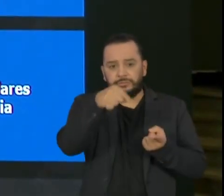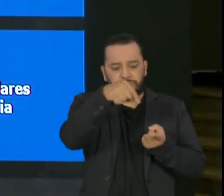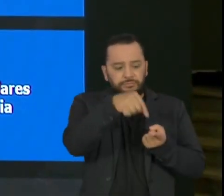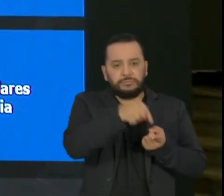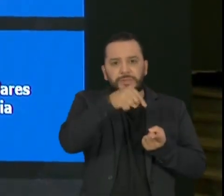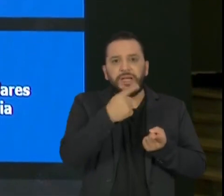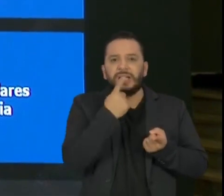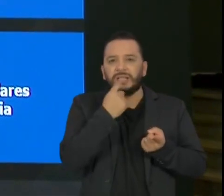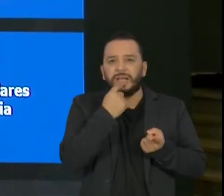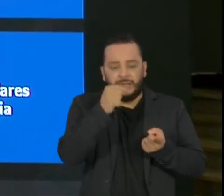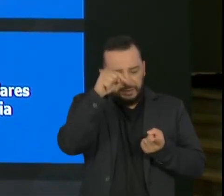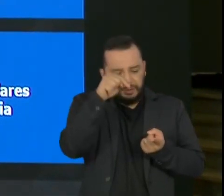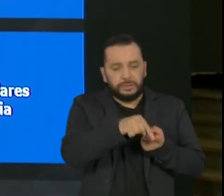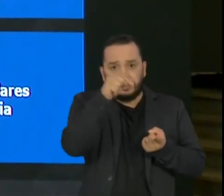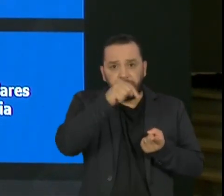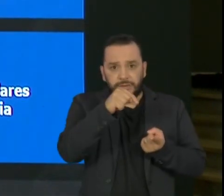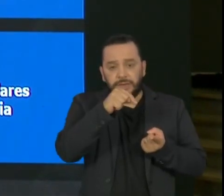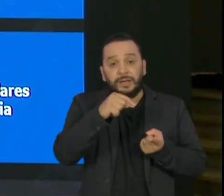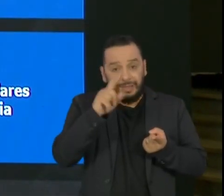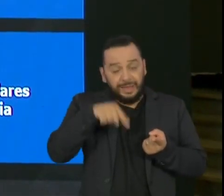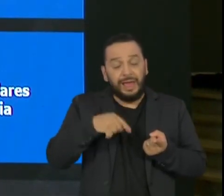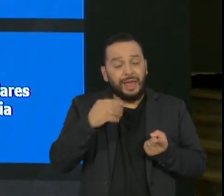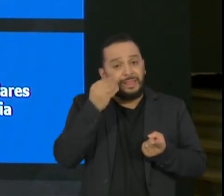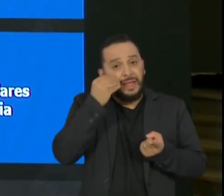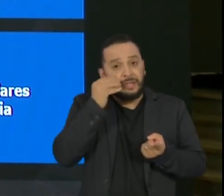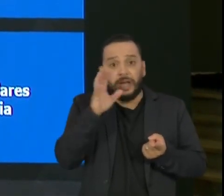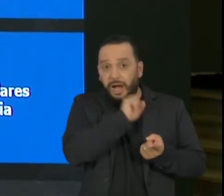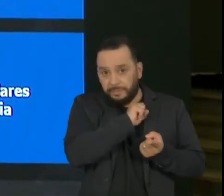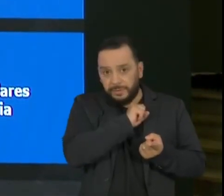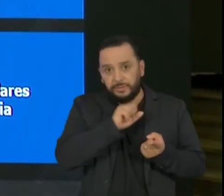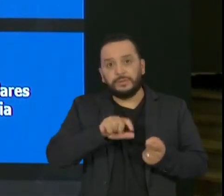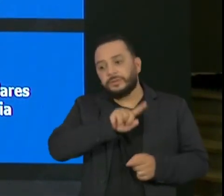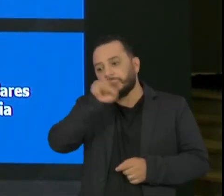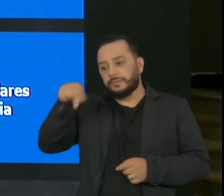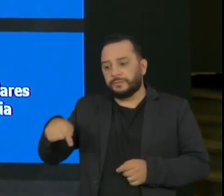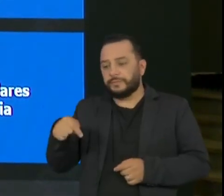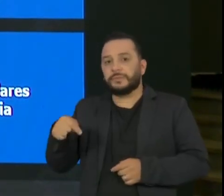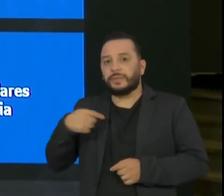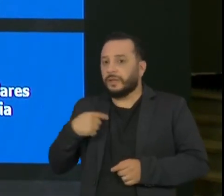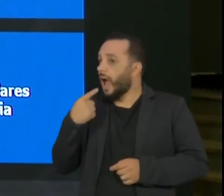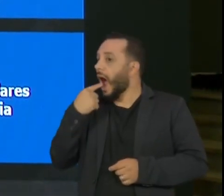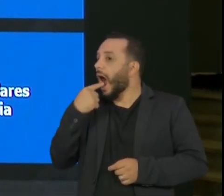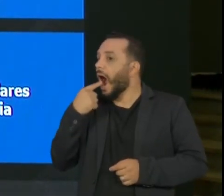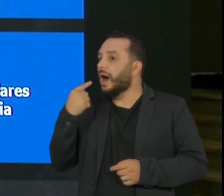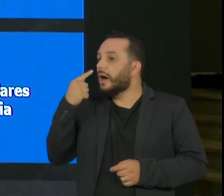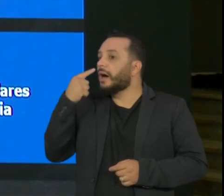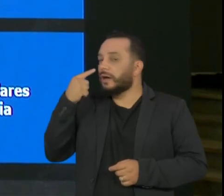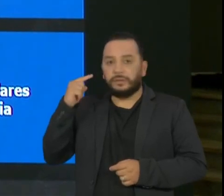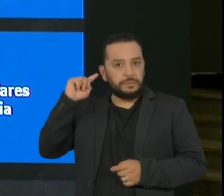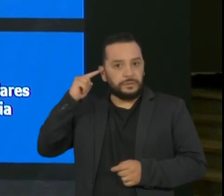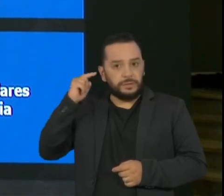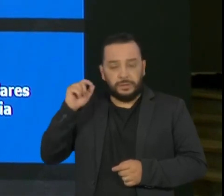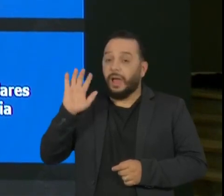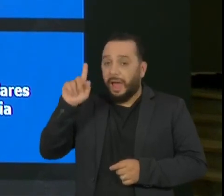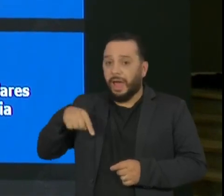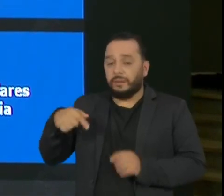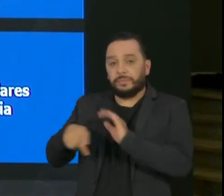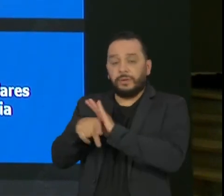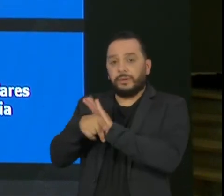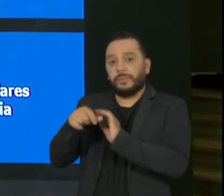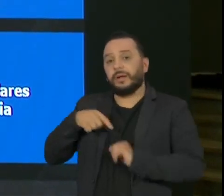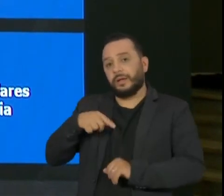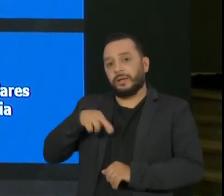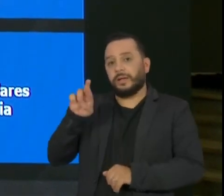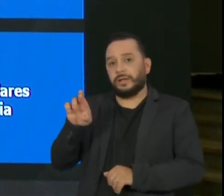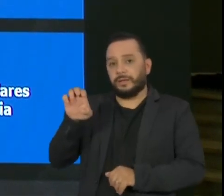que é desses chamados testes rápidos, e os testes virais, que é o famoso RT-PCR, que